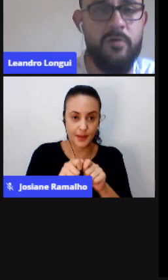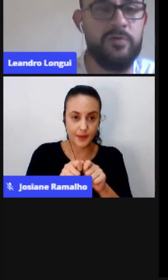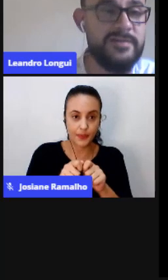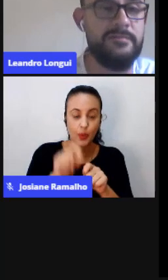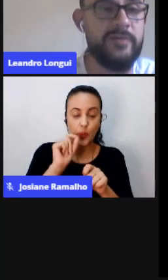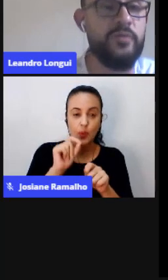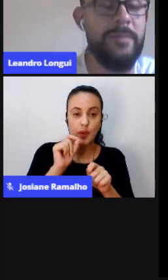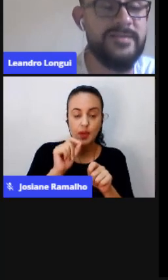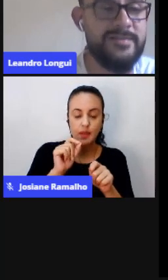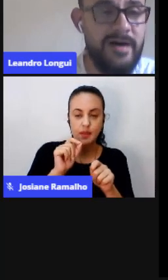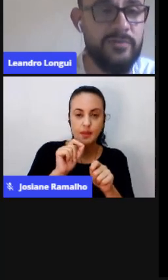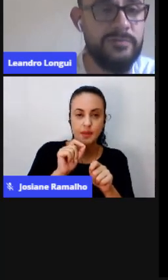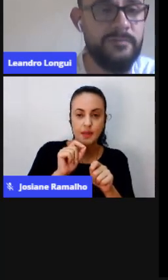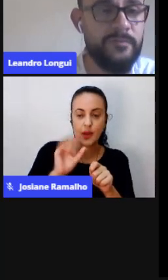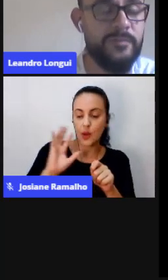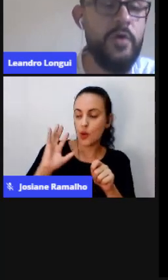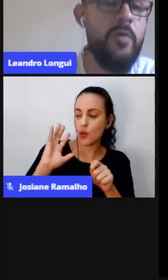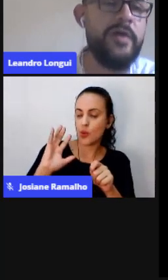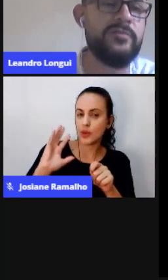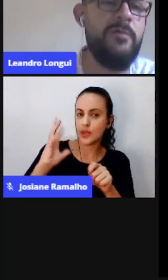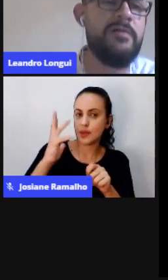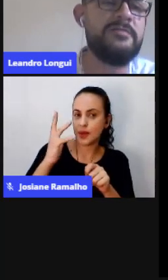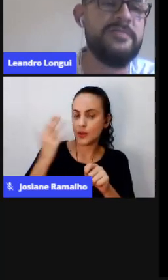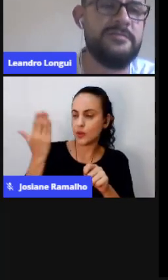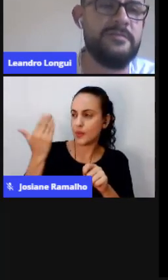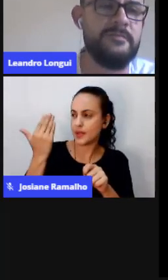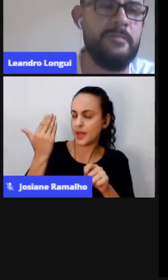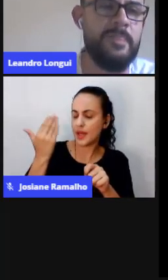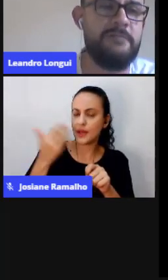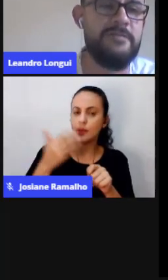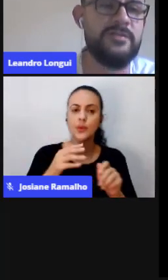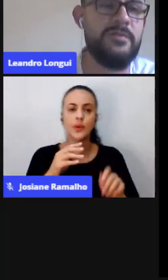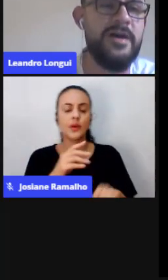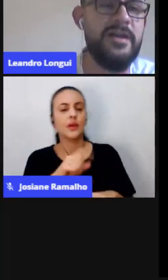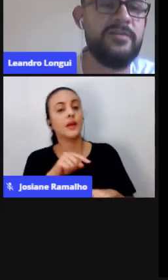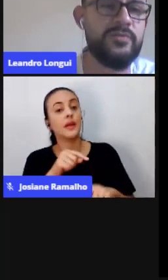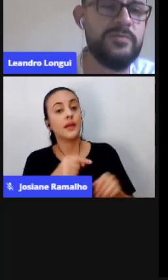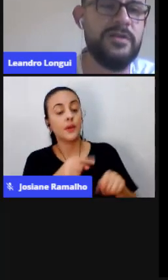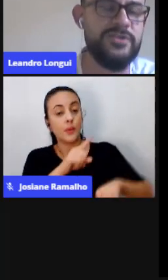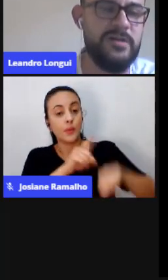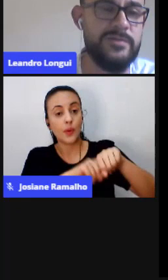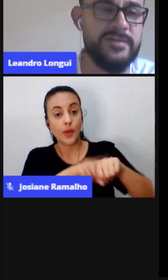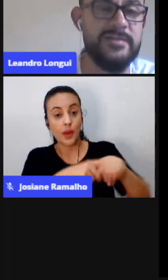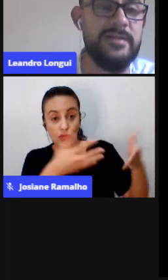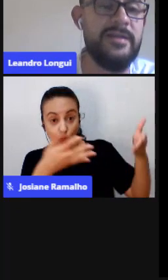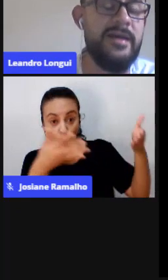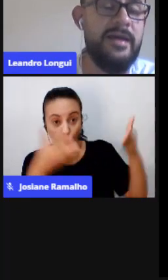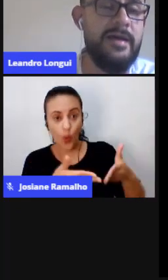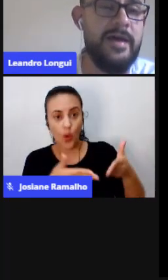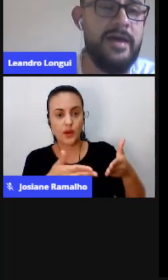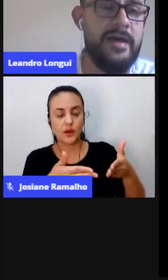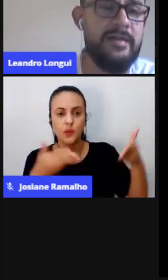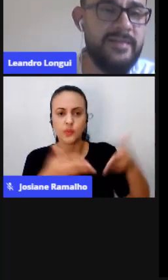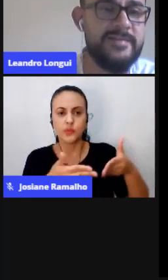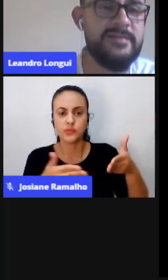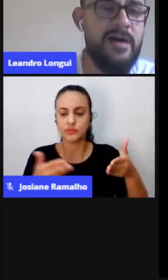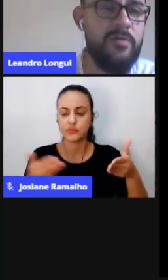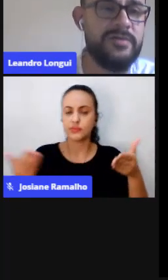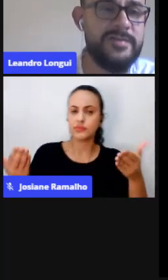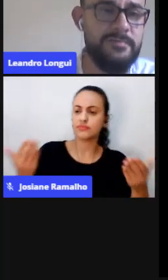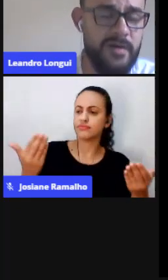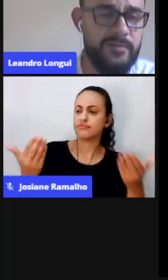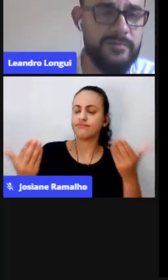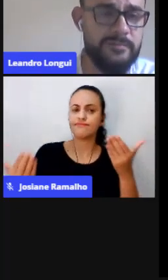esse acontecimento do passado e o momento no qual ele vive, né, fazendo uma releitura, digamos assim,